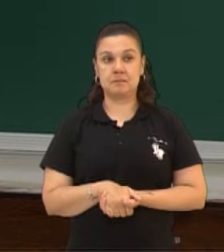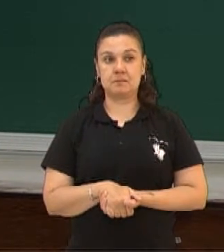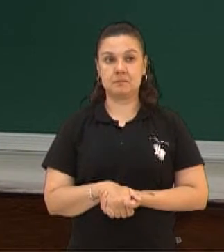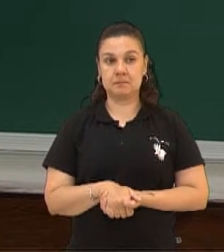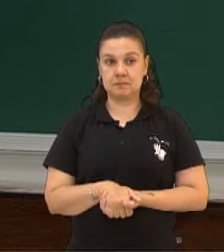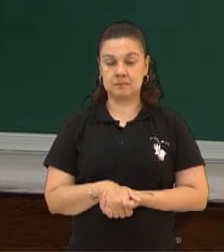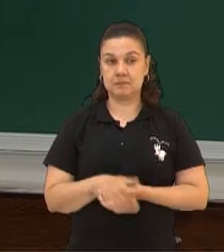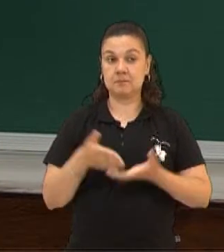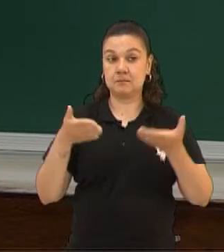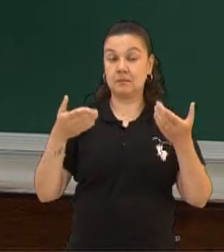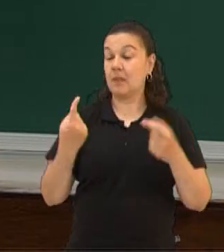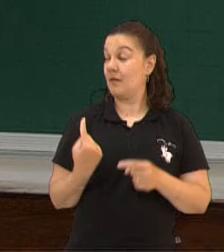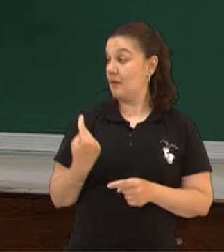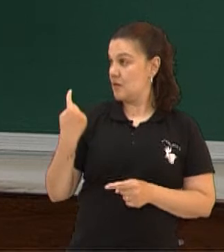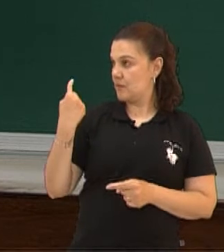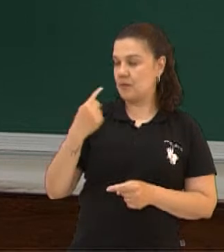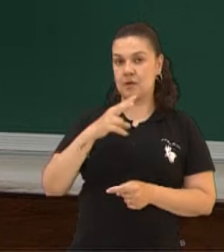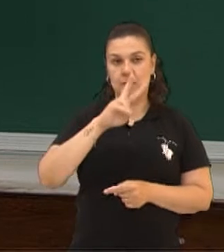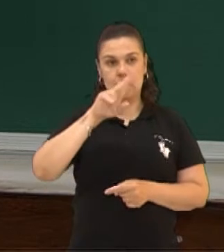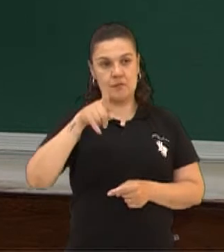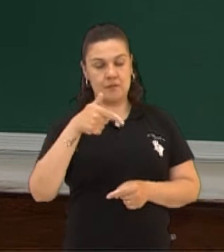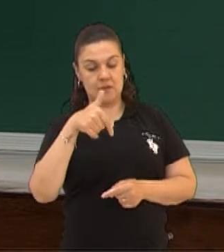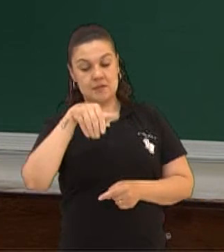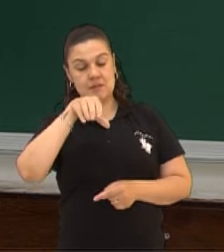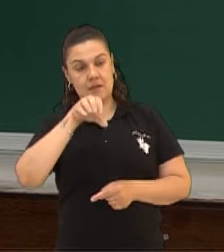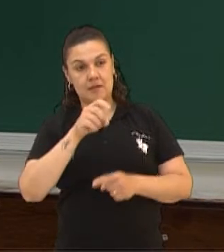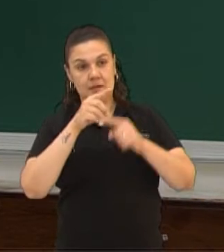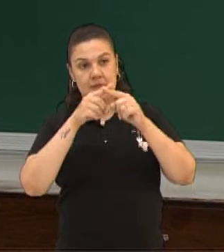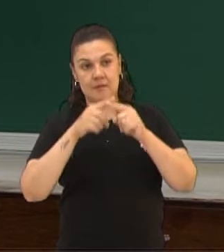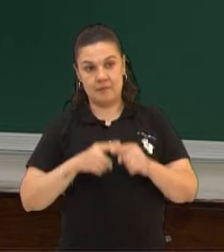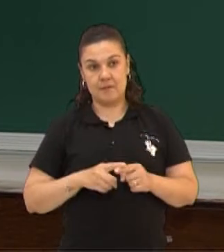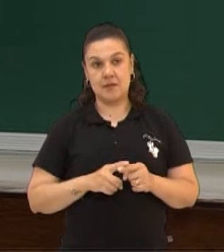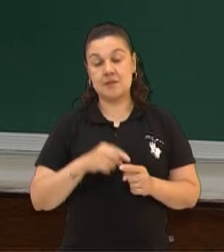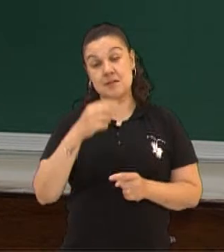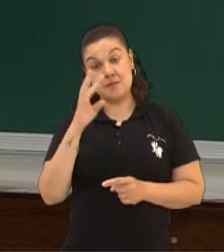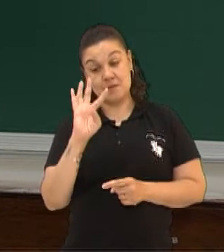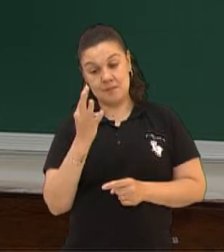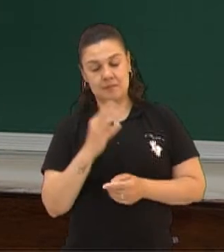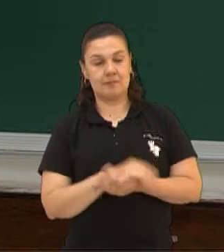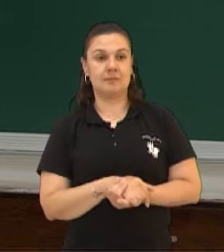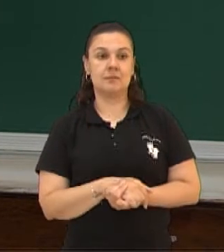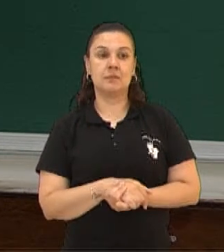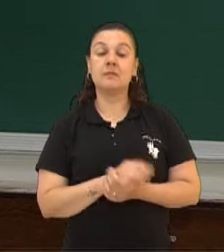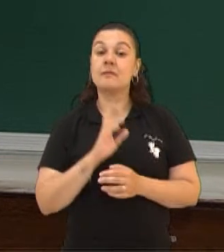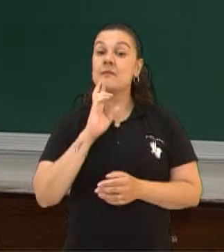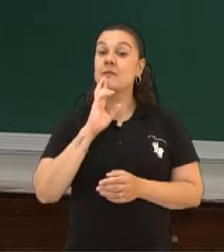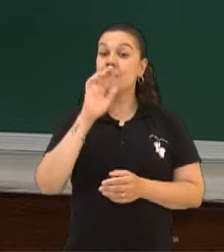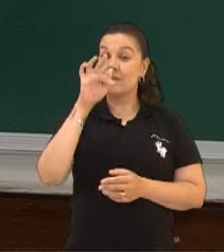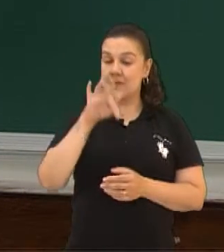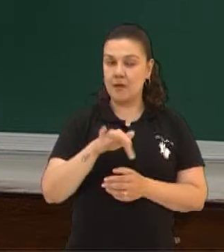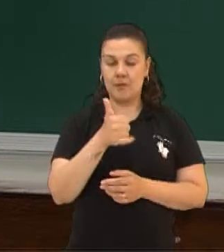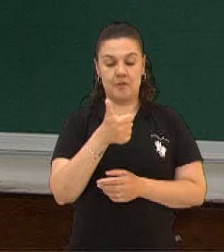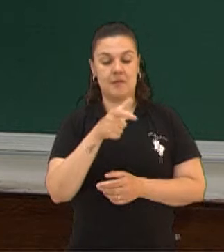enquanto. Então, olha lá, 2,70 vezes 4. Quanto que dá